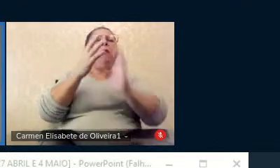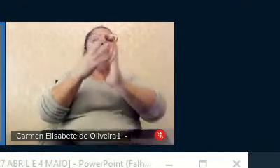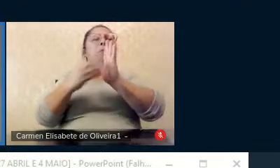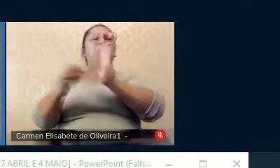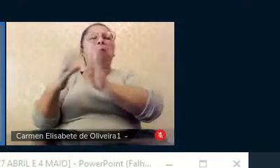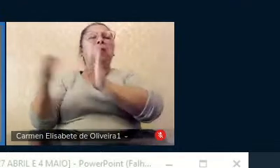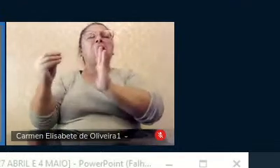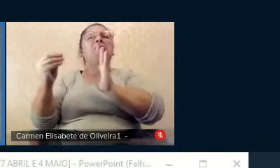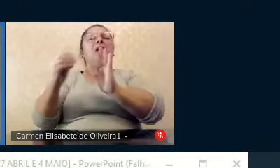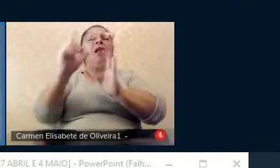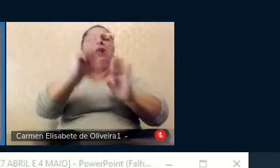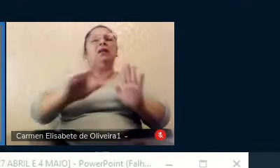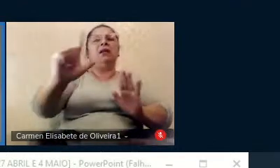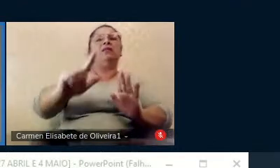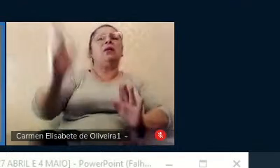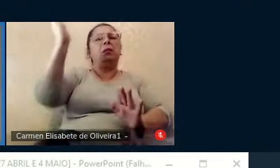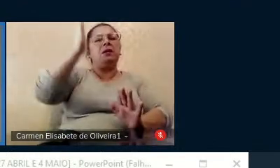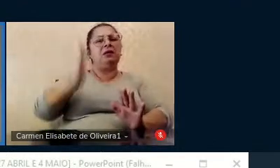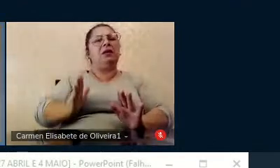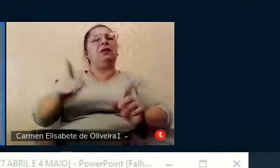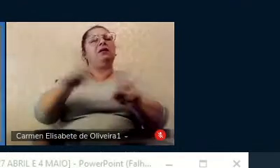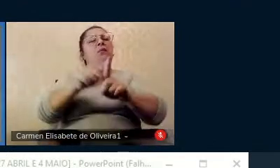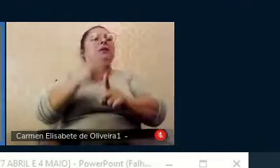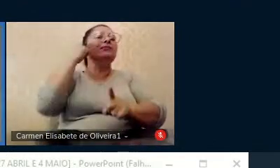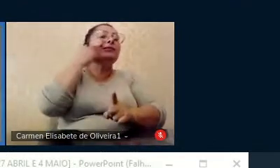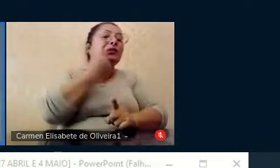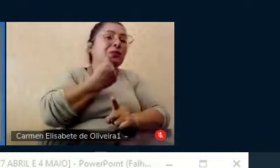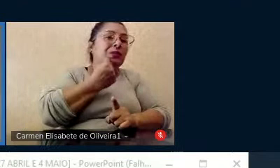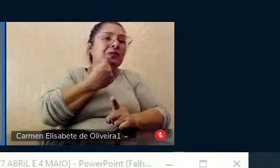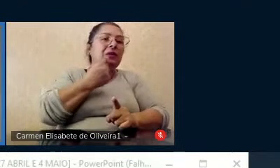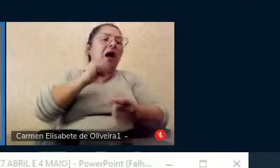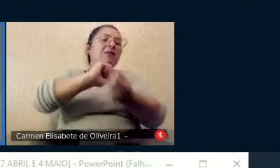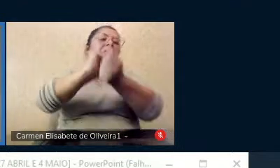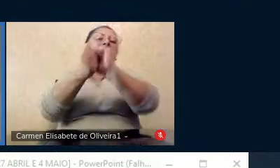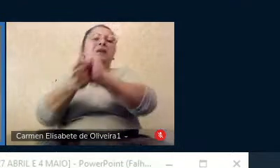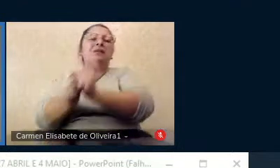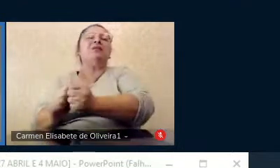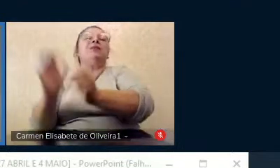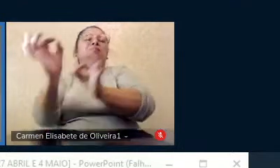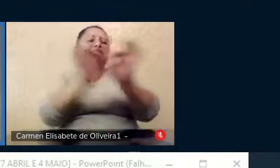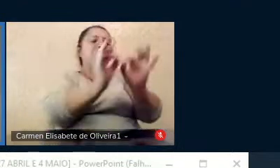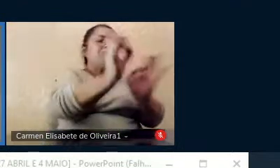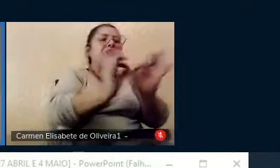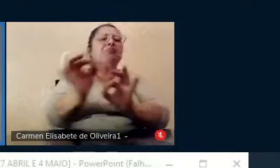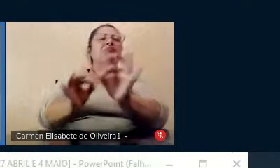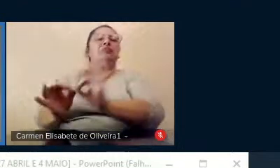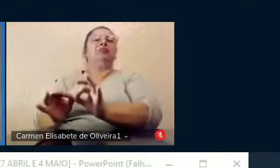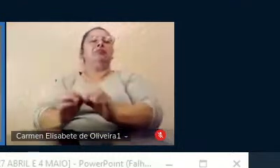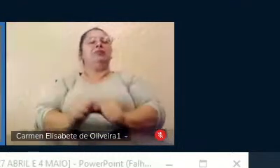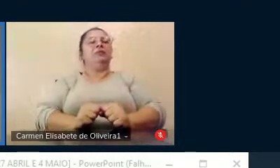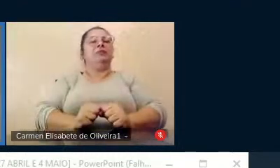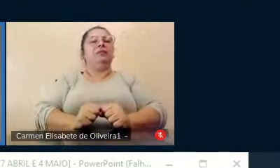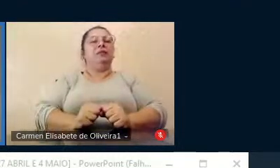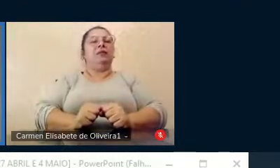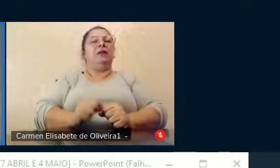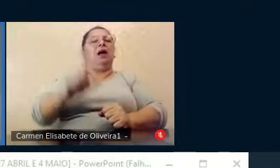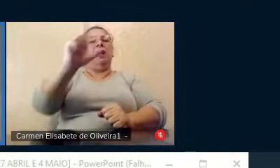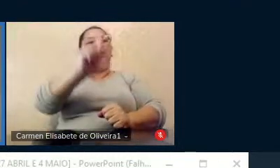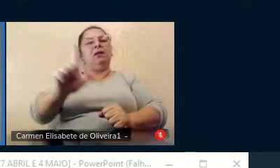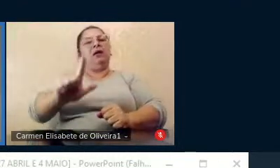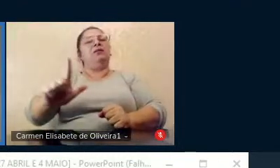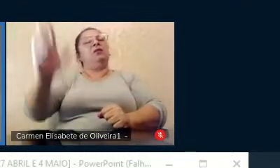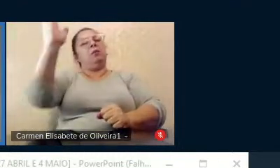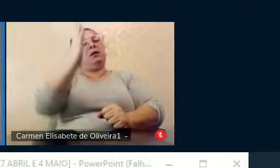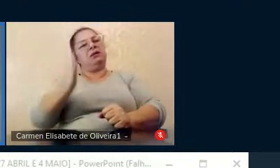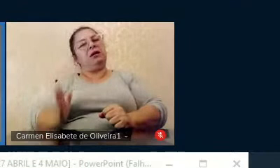literatura brasileira e a literatura surda. As adaptações que foram criadas, né, da literatura brasileira para a literatura